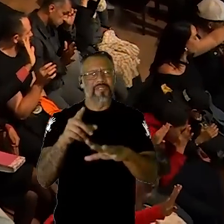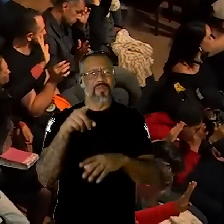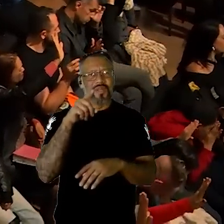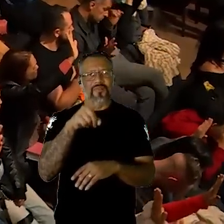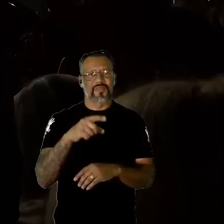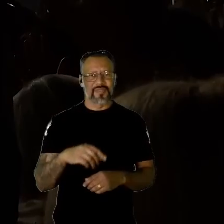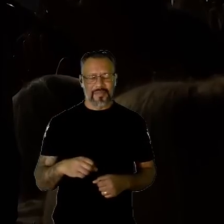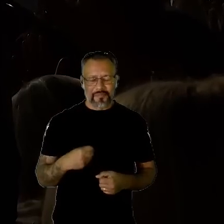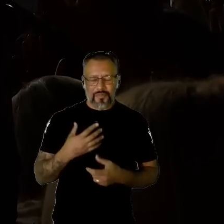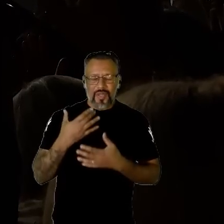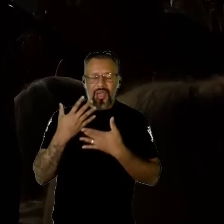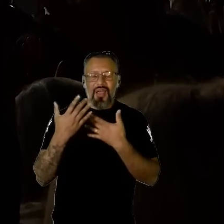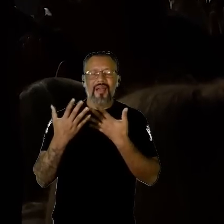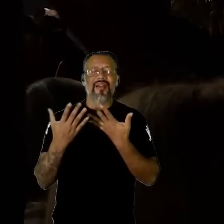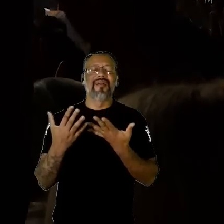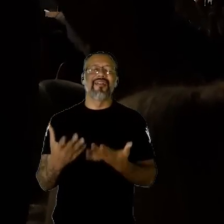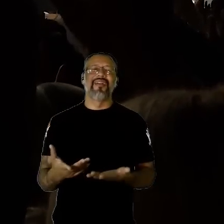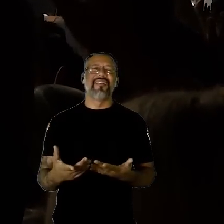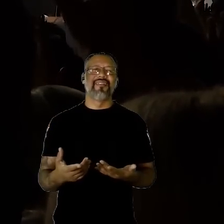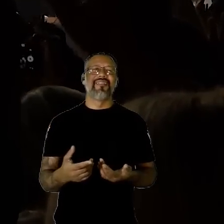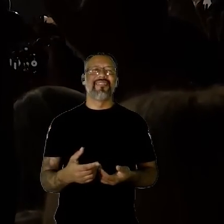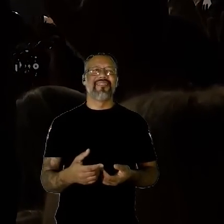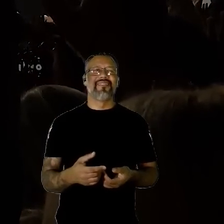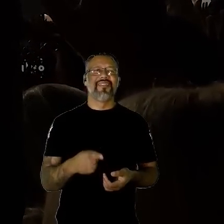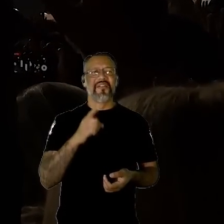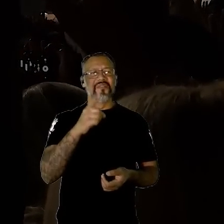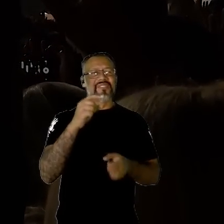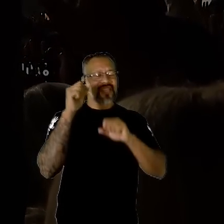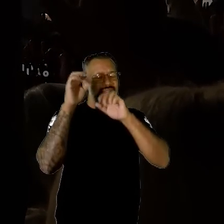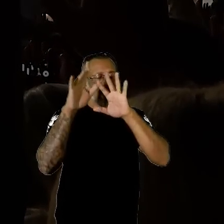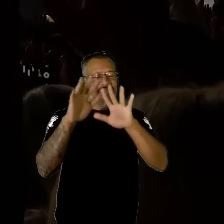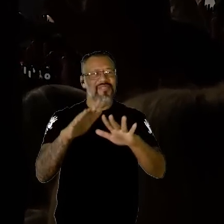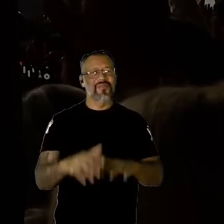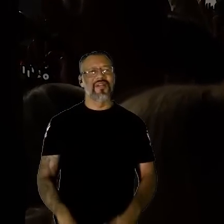você é fonte fala comigo eu não sou poço eu sou forte